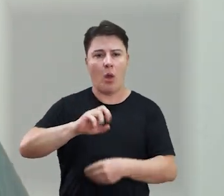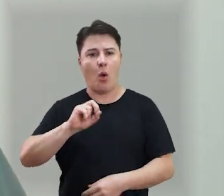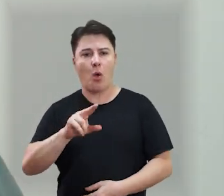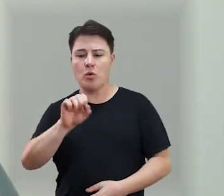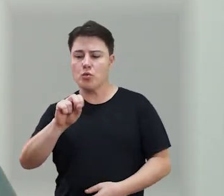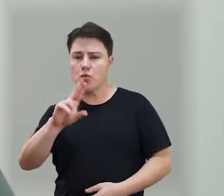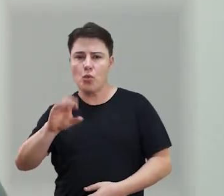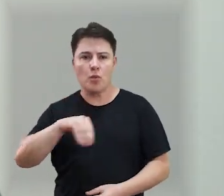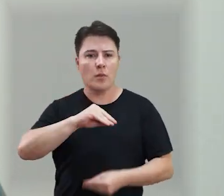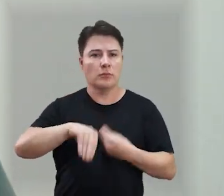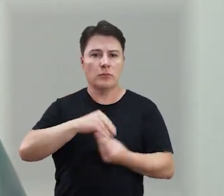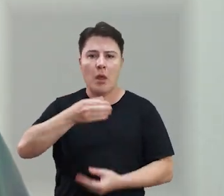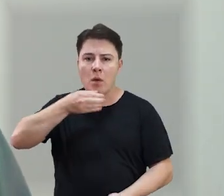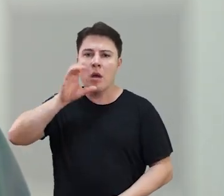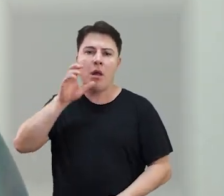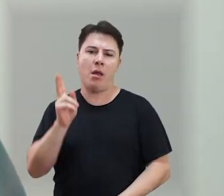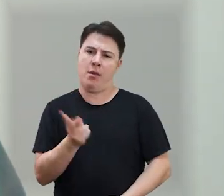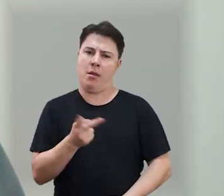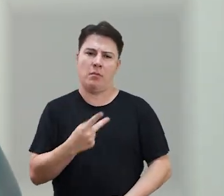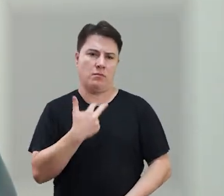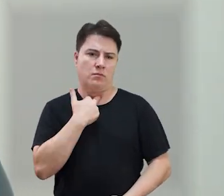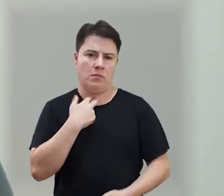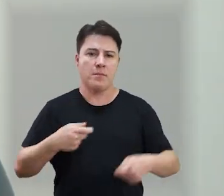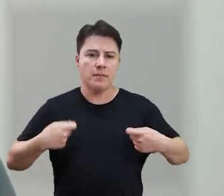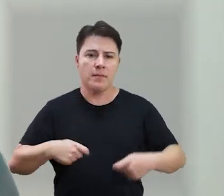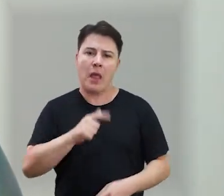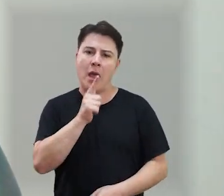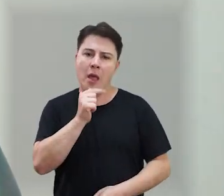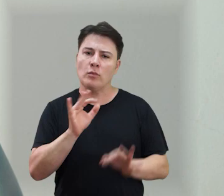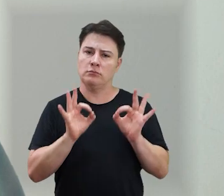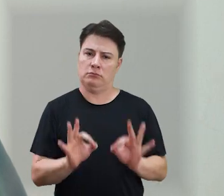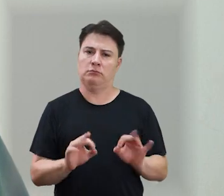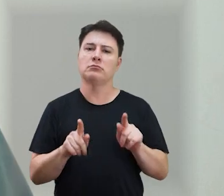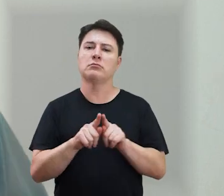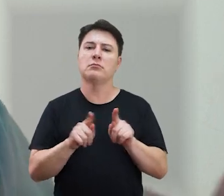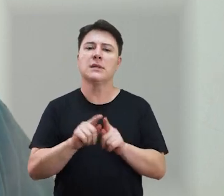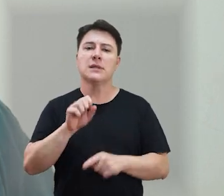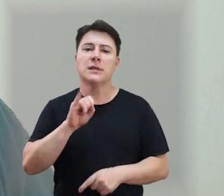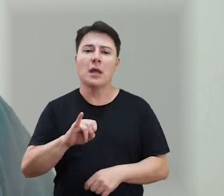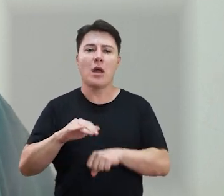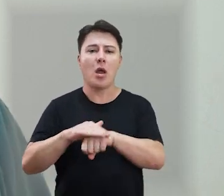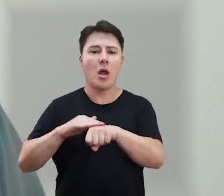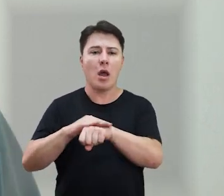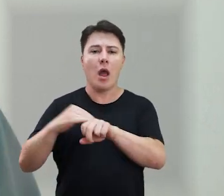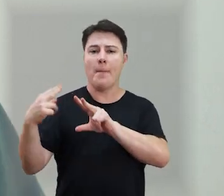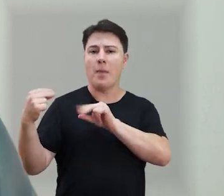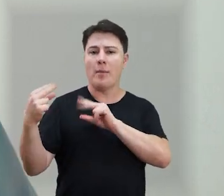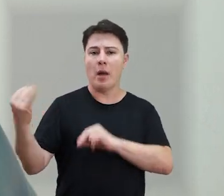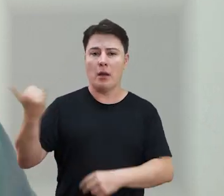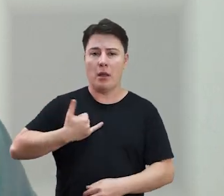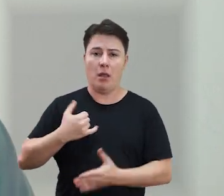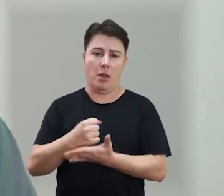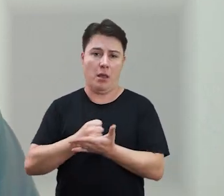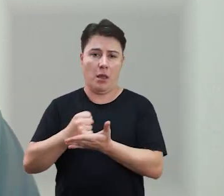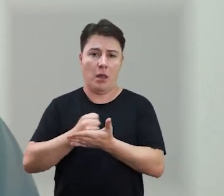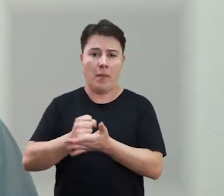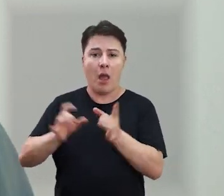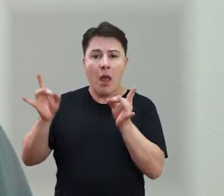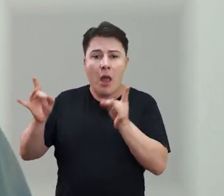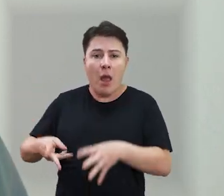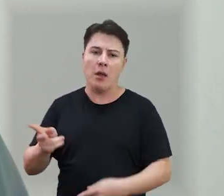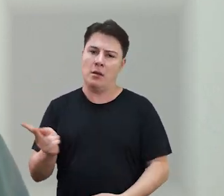última edição muitos tomam medicamento com leite com suco e o correto é com